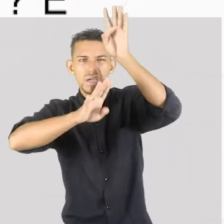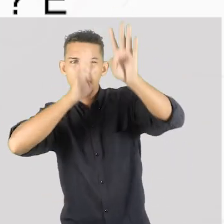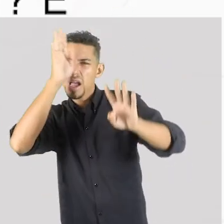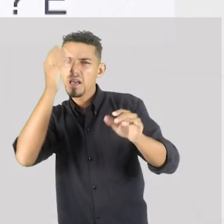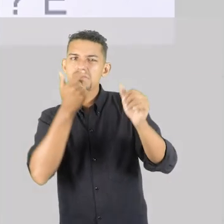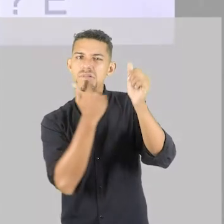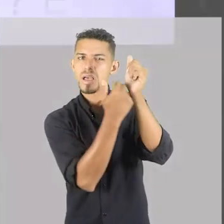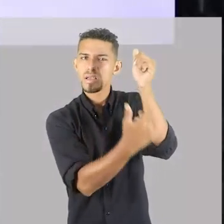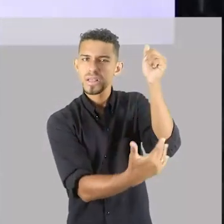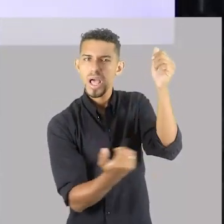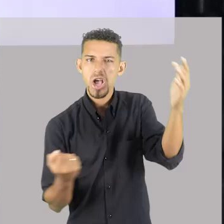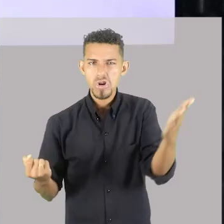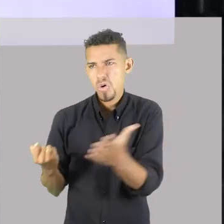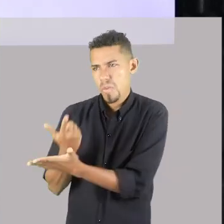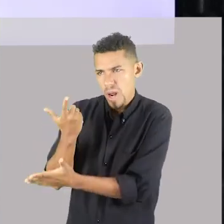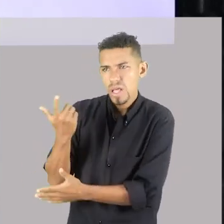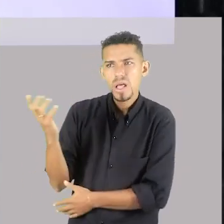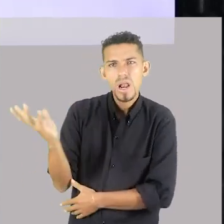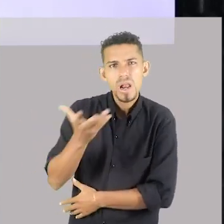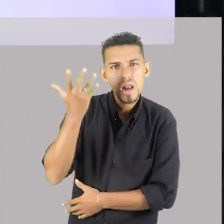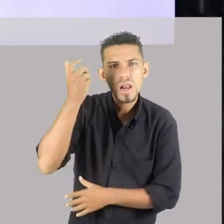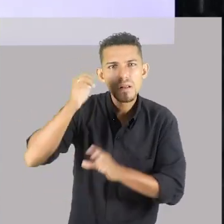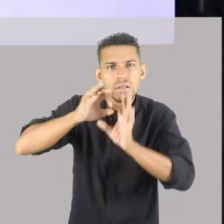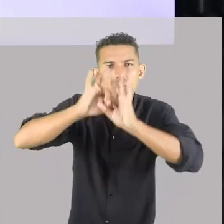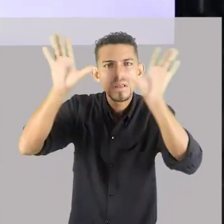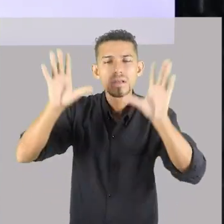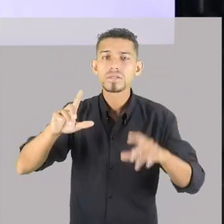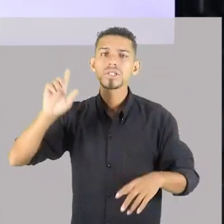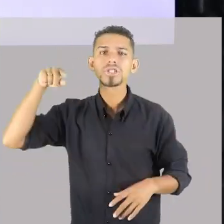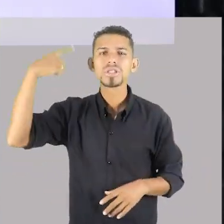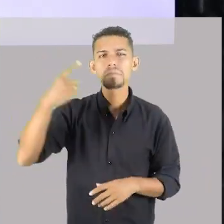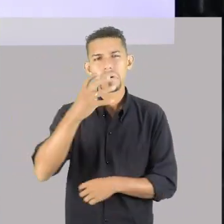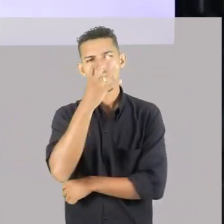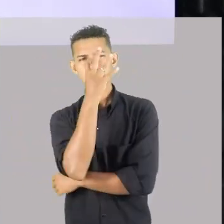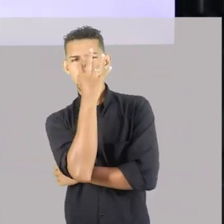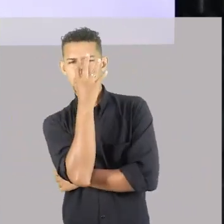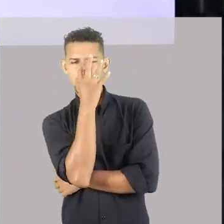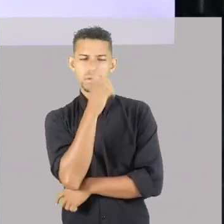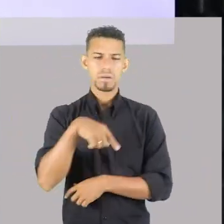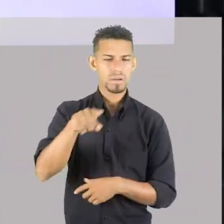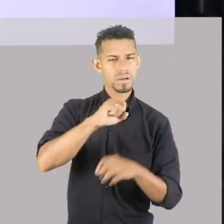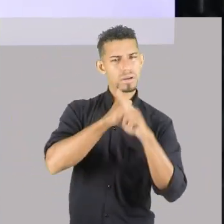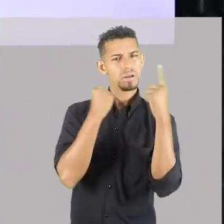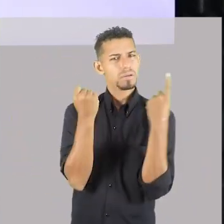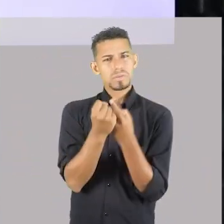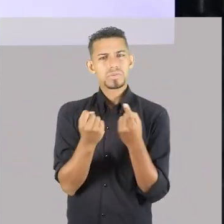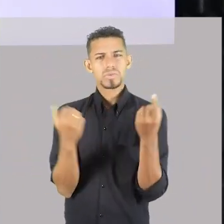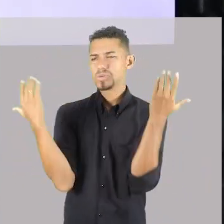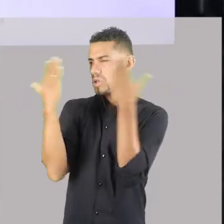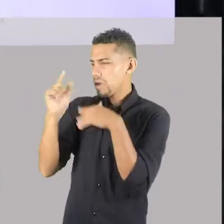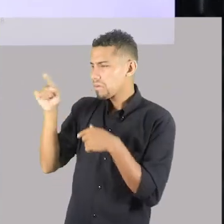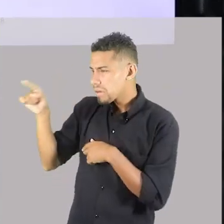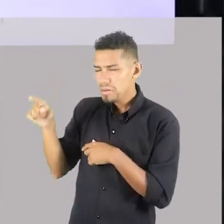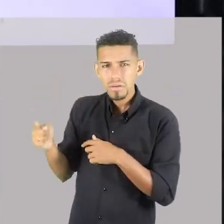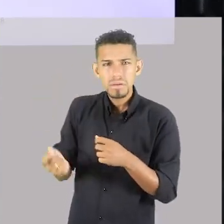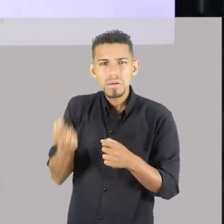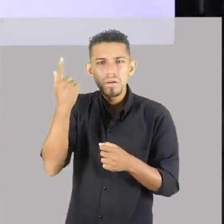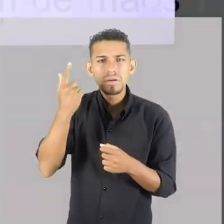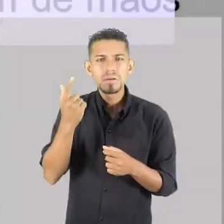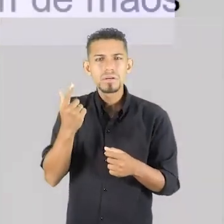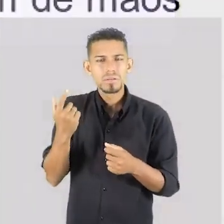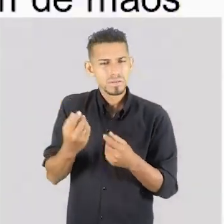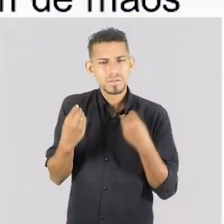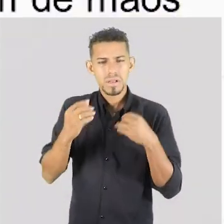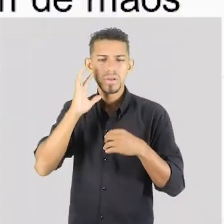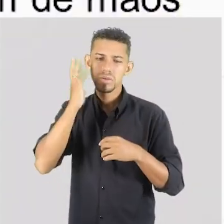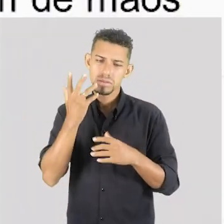sangue comprado à liberdade? E depois, olhai a sociedade, não vedes o abutre que a